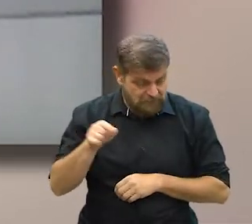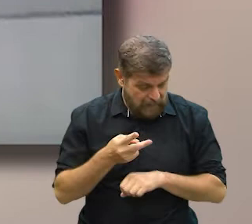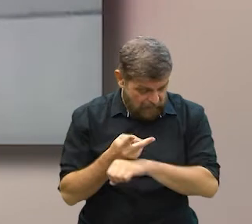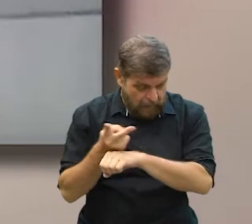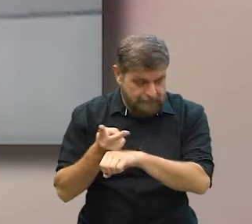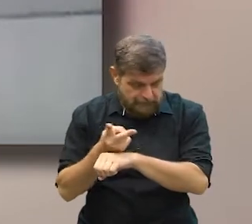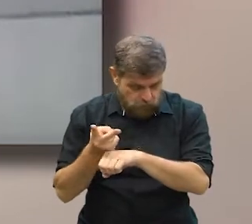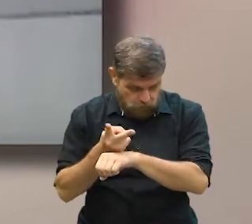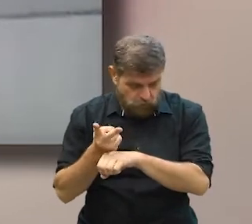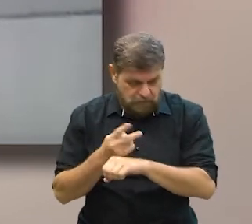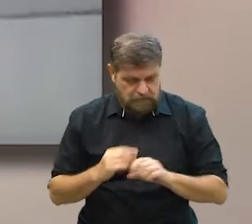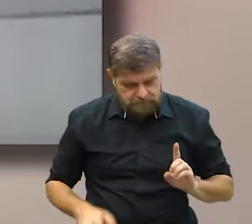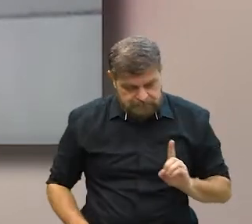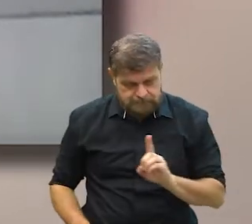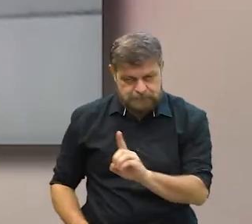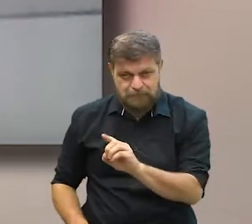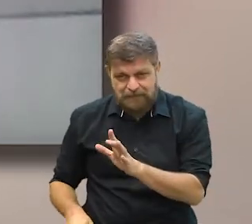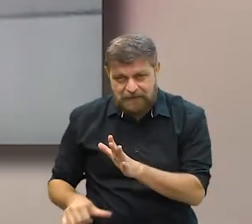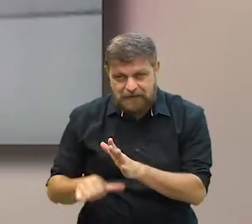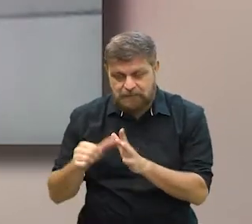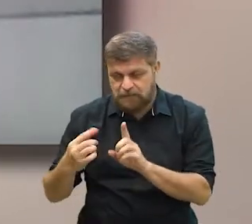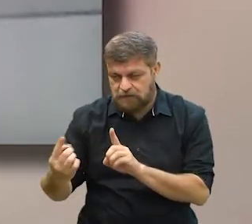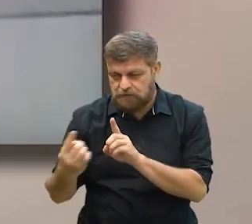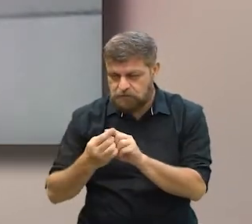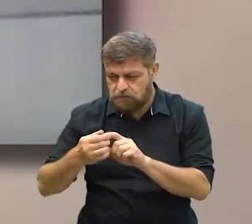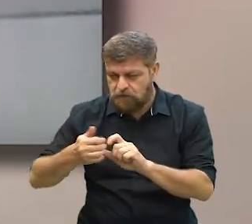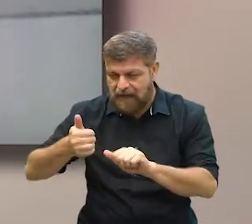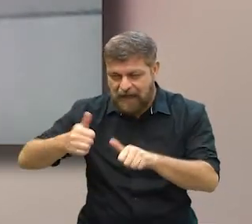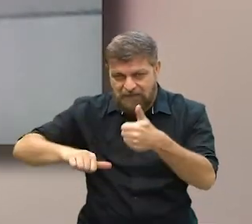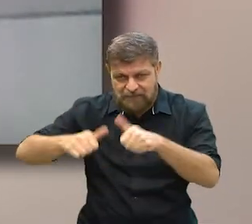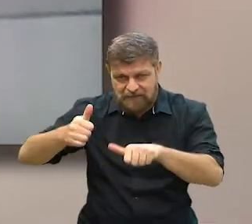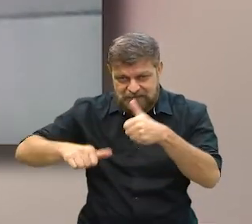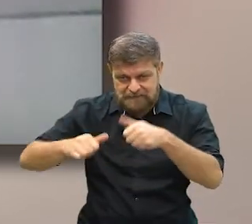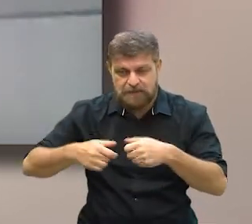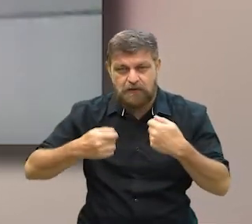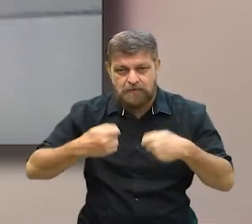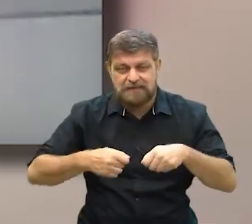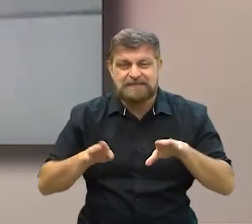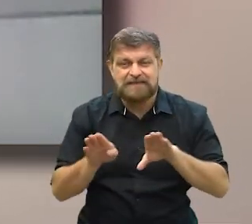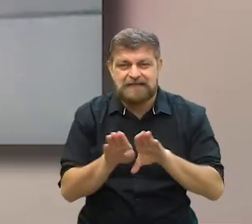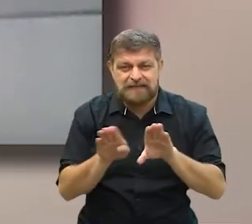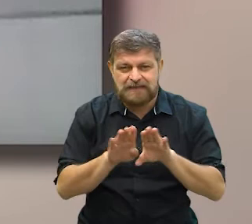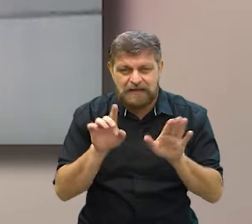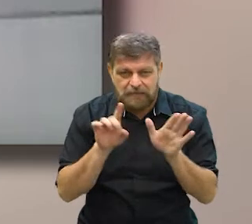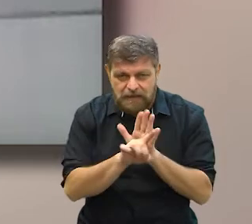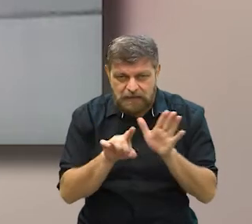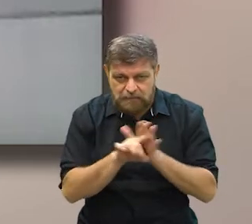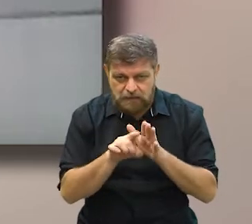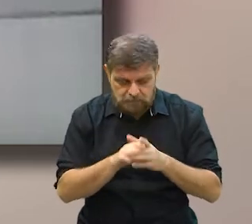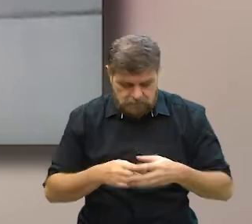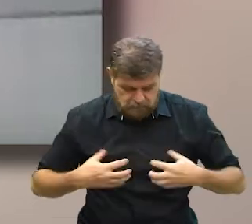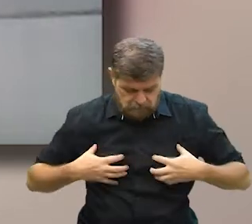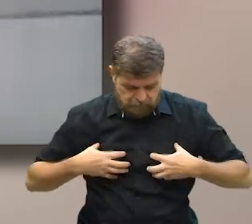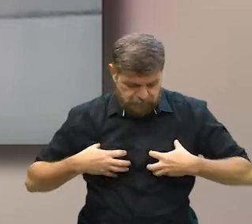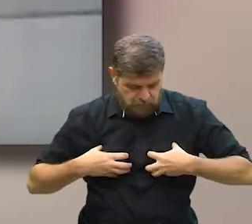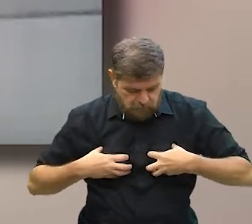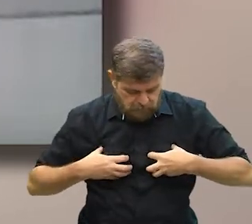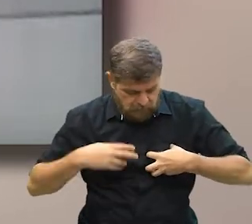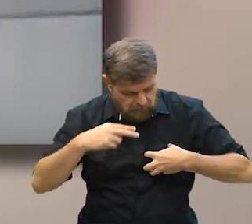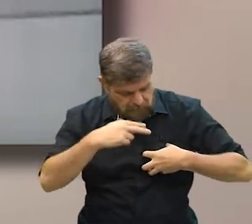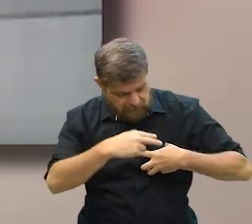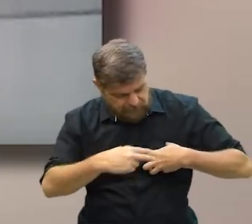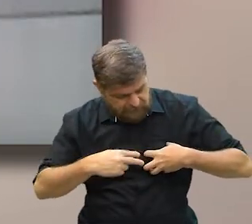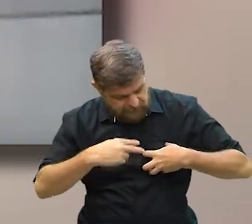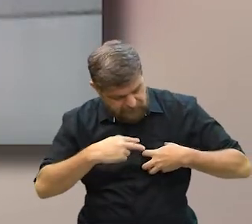plantão que eu encaminho assim, imediatamente. Né? Na primeira consulta do pediatra,